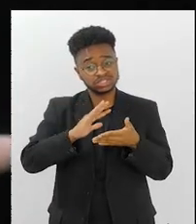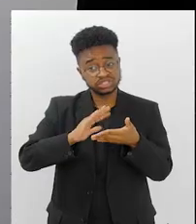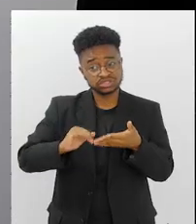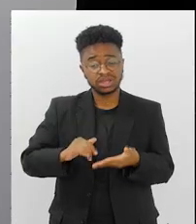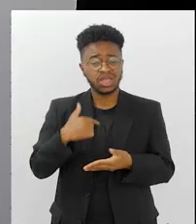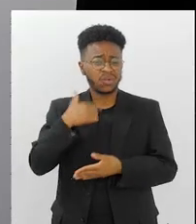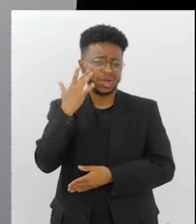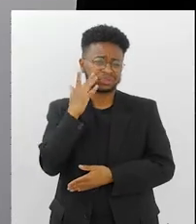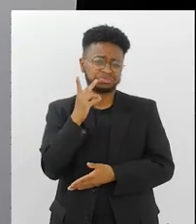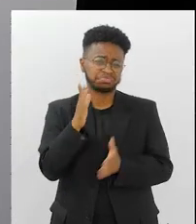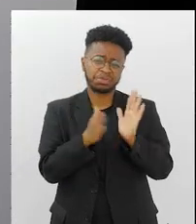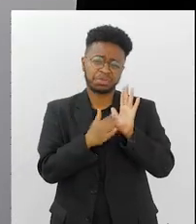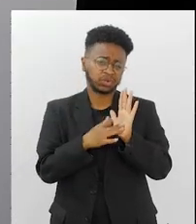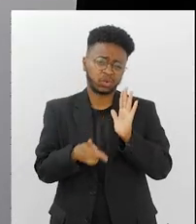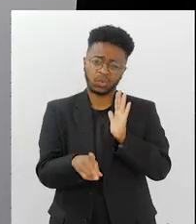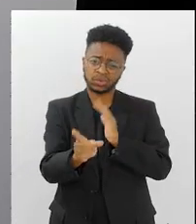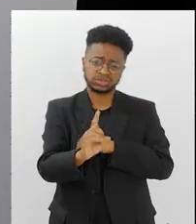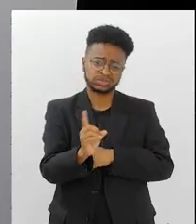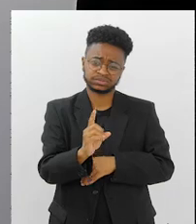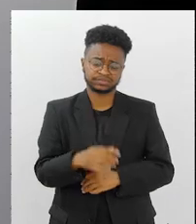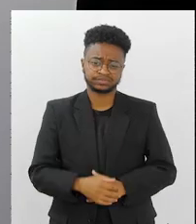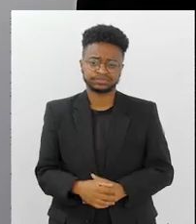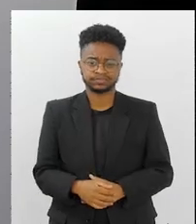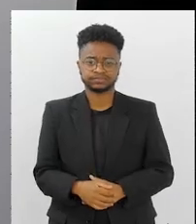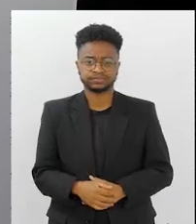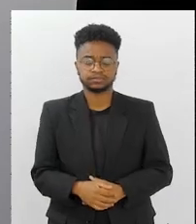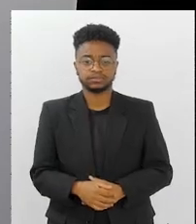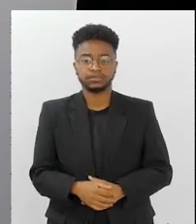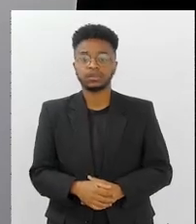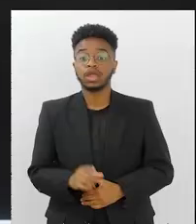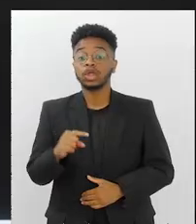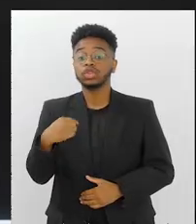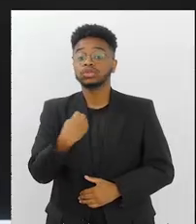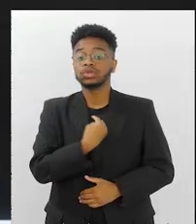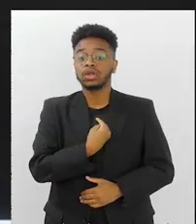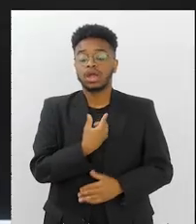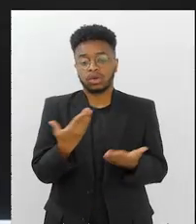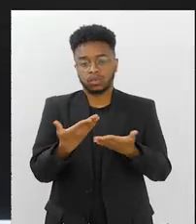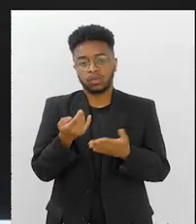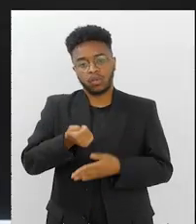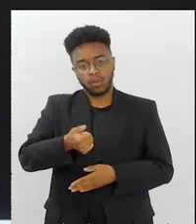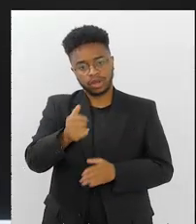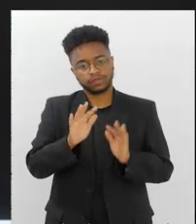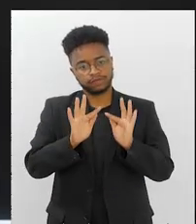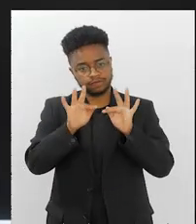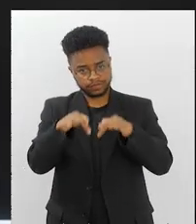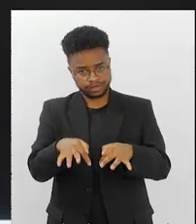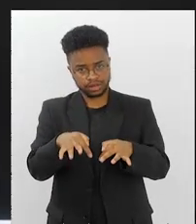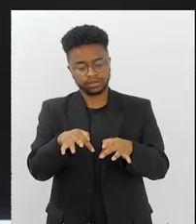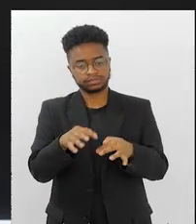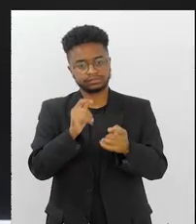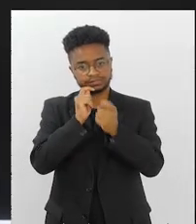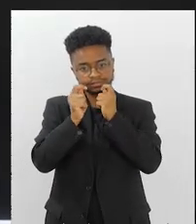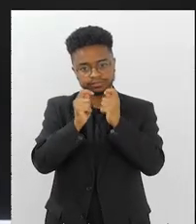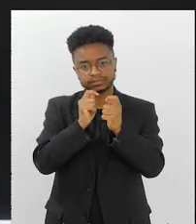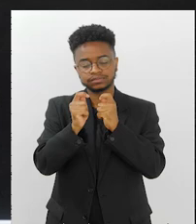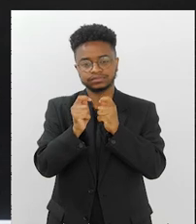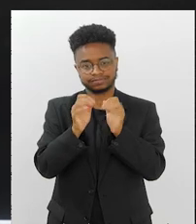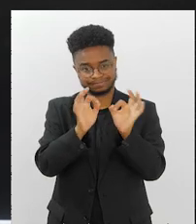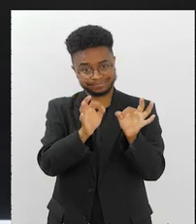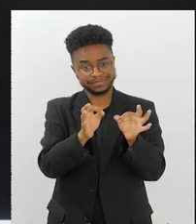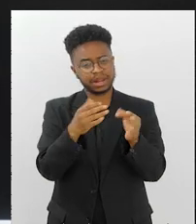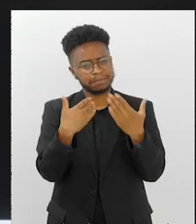acho que essa proposta não vai vingar eu acho que não B nós estamos já nos encaminhando pro final da nossa do nosso